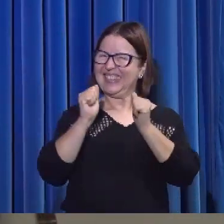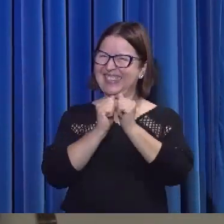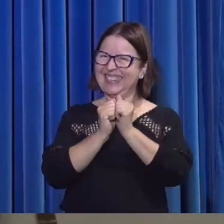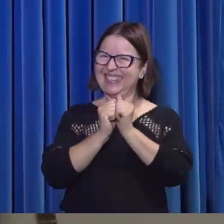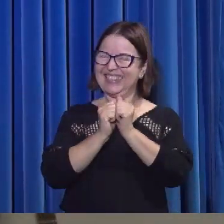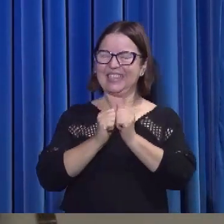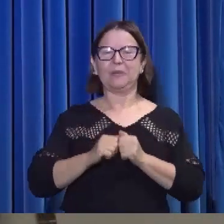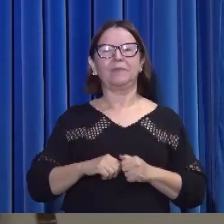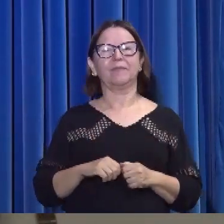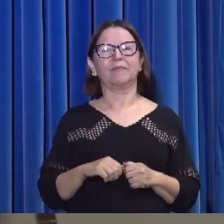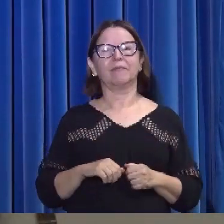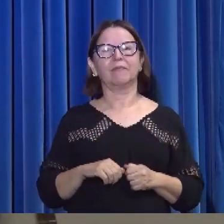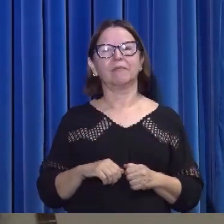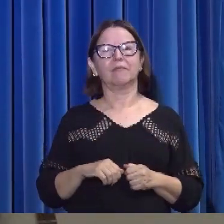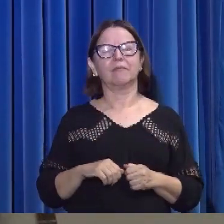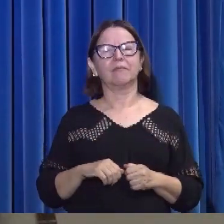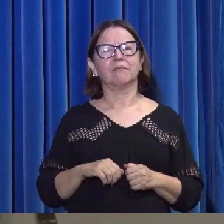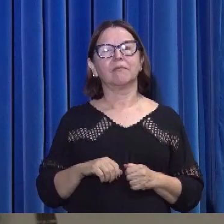tem sido o seu vale?